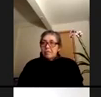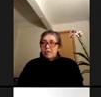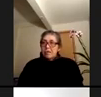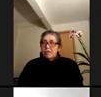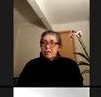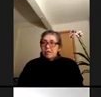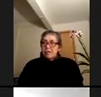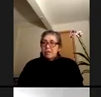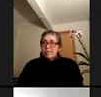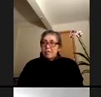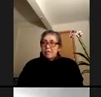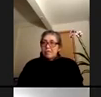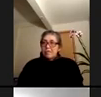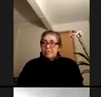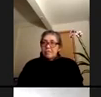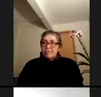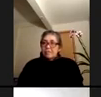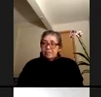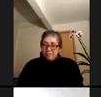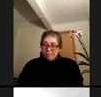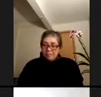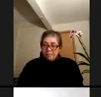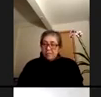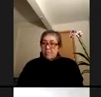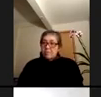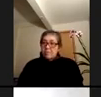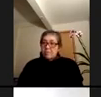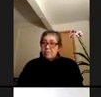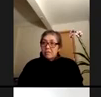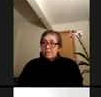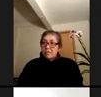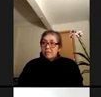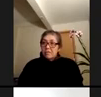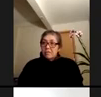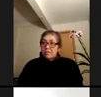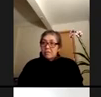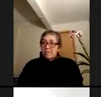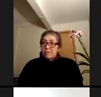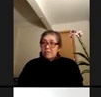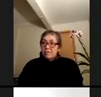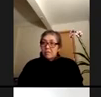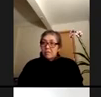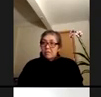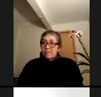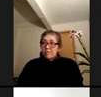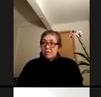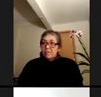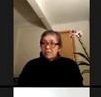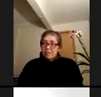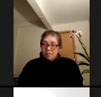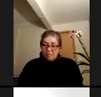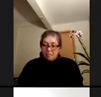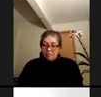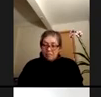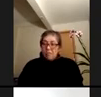também começam a implementar programas de ecoeficiência, de gestão ambiental, e tomar mais